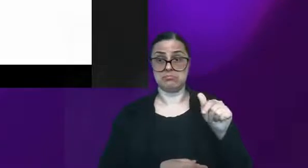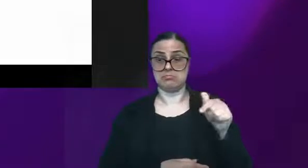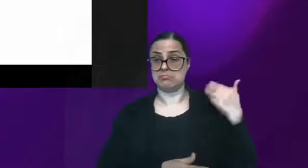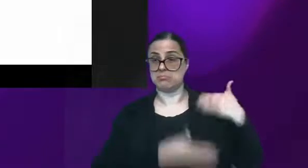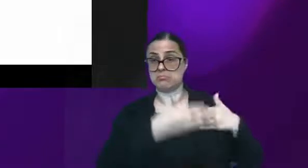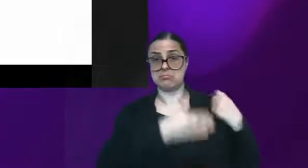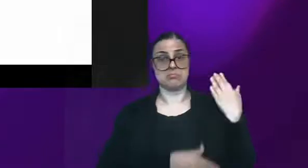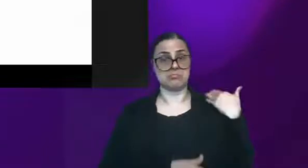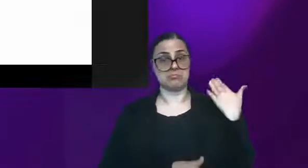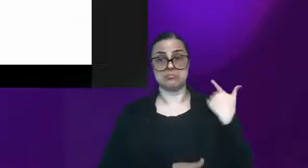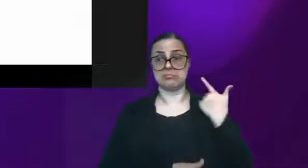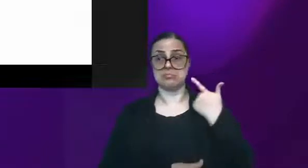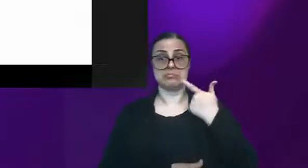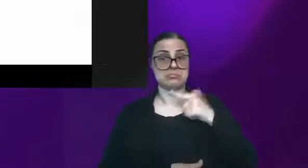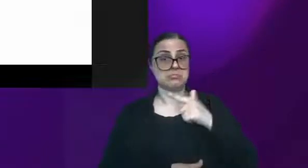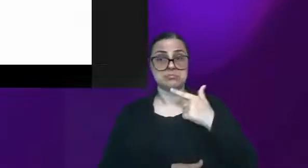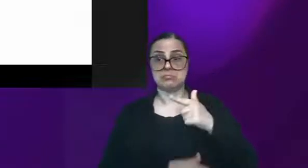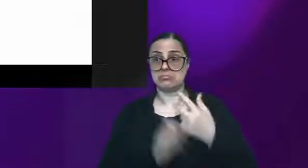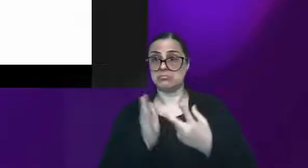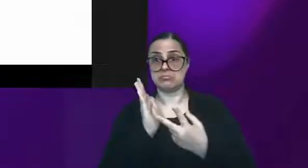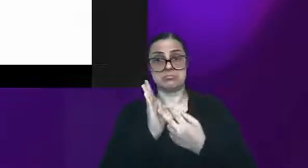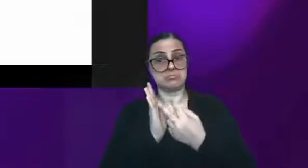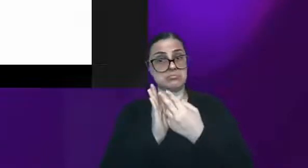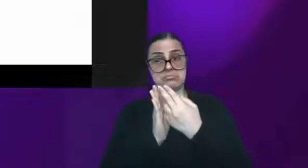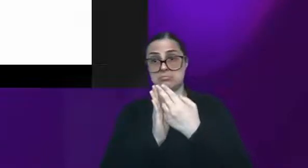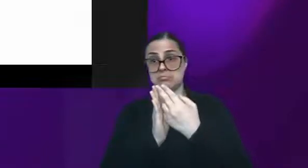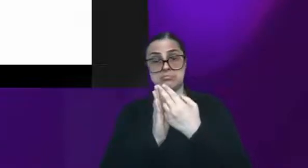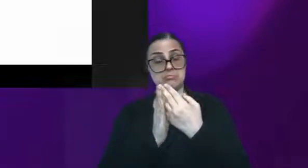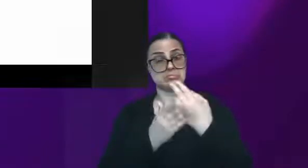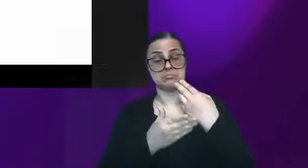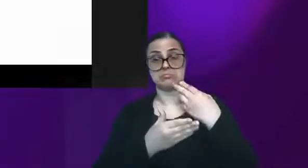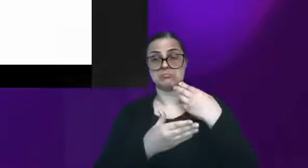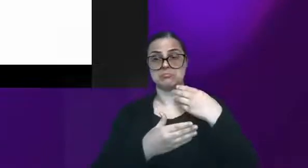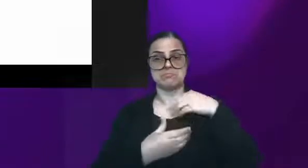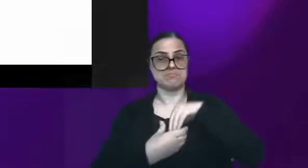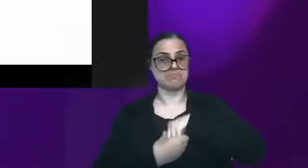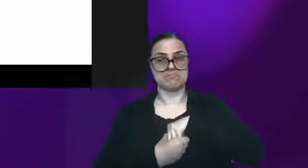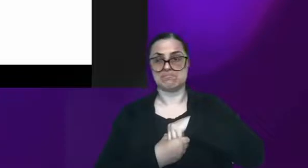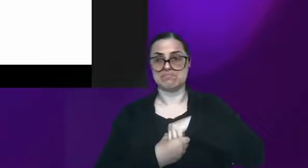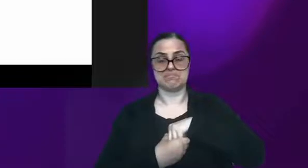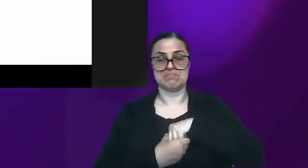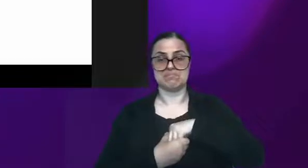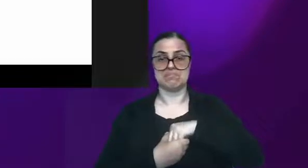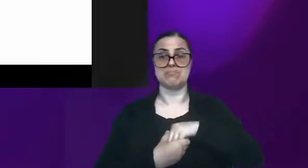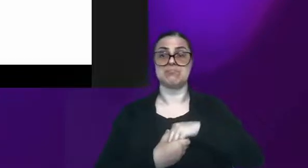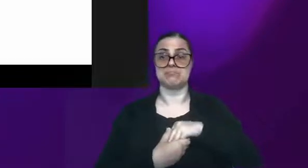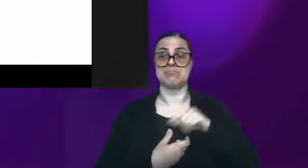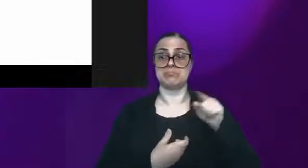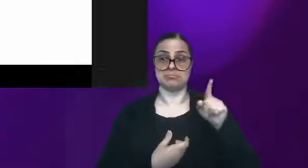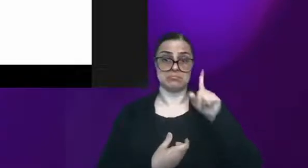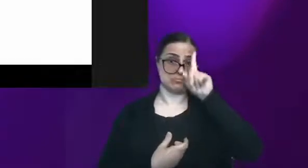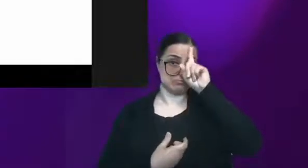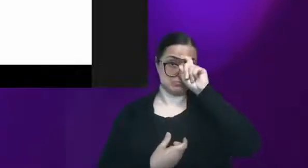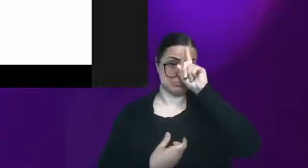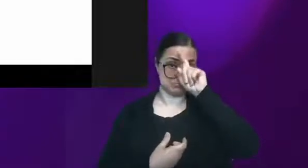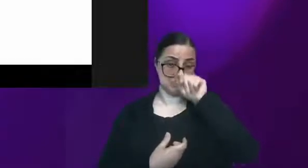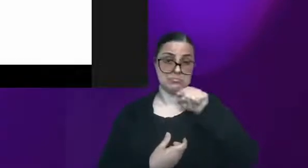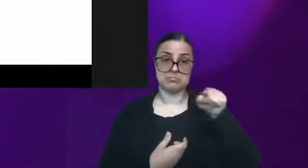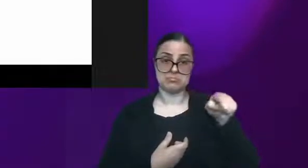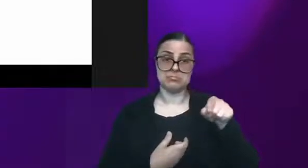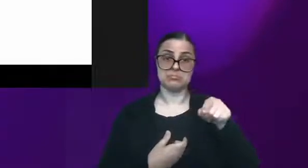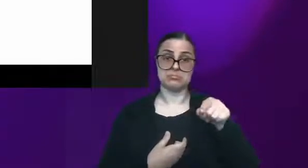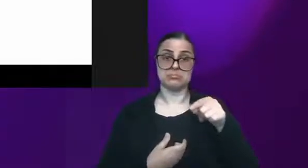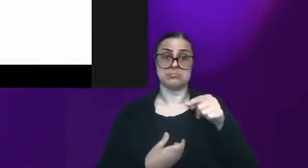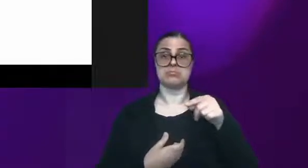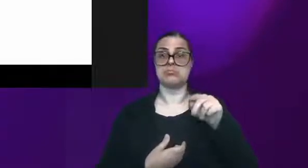não fazíamos outro tipo de cirurgias e o doente foi ao Hospital Paulo Russo. E de facto aqui foi-lhe